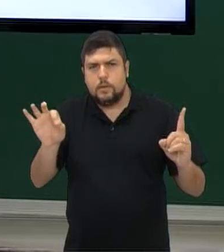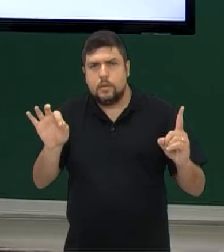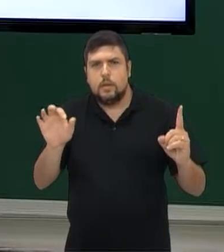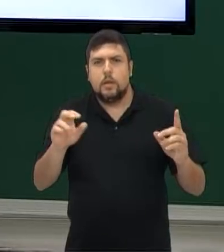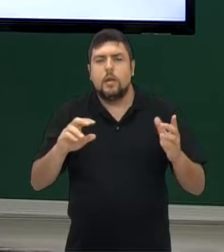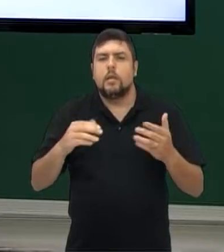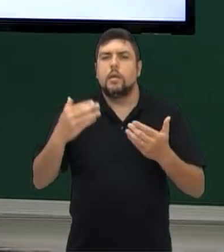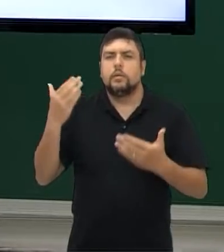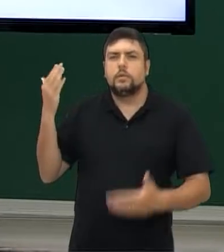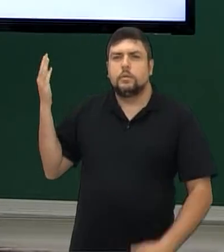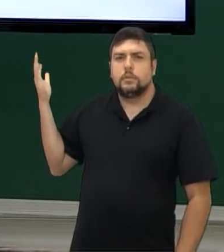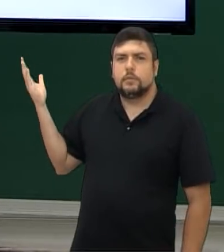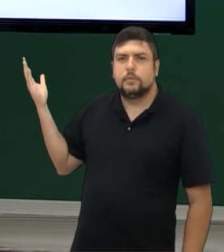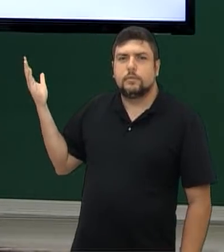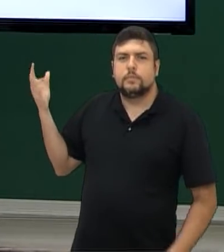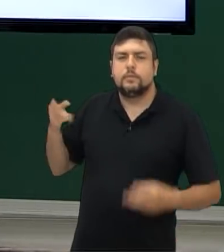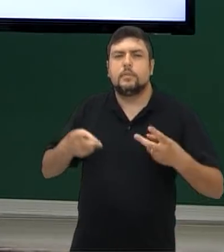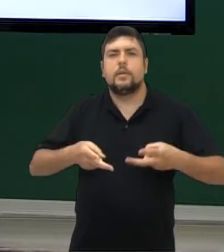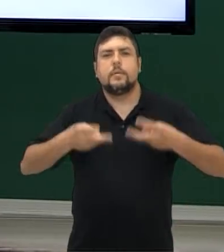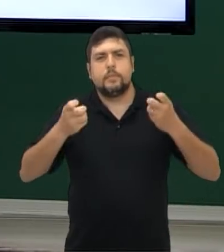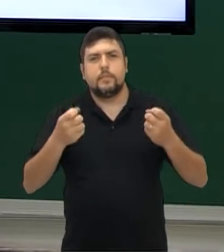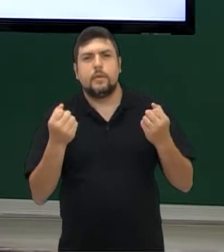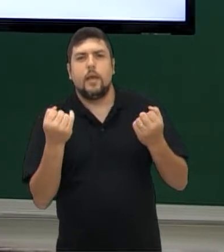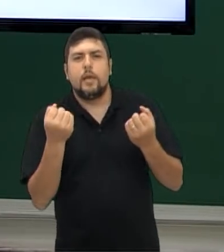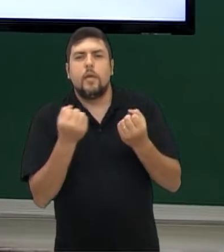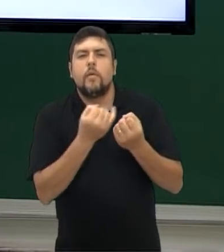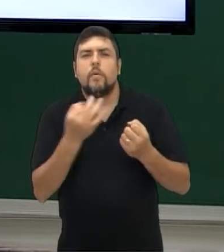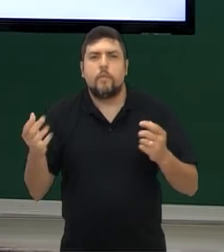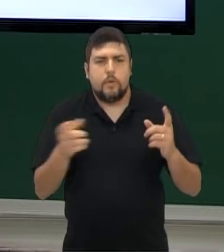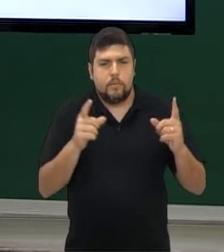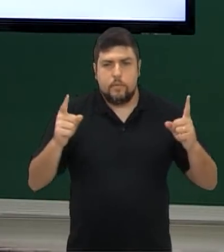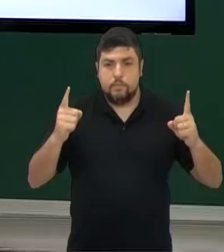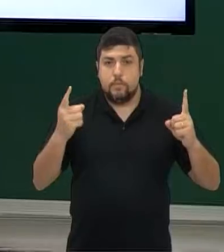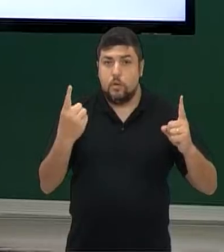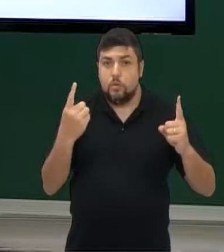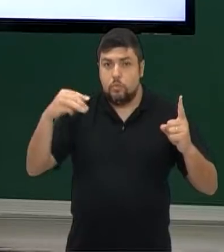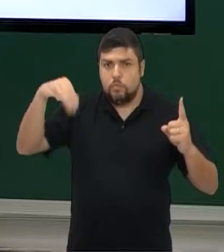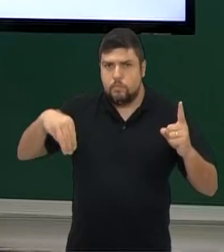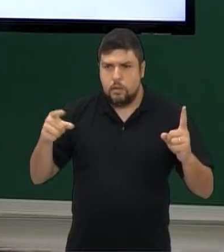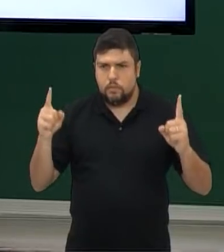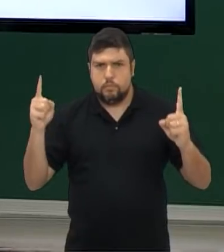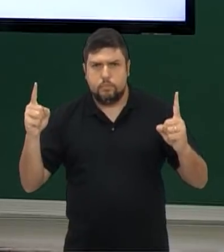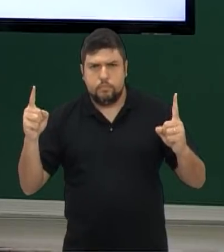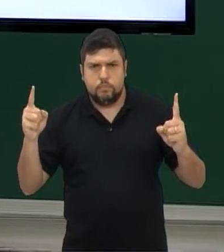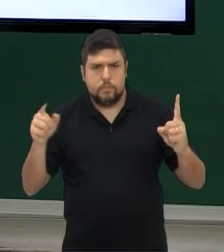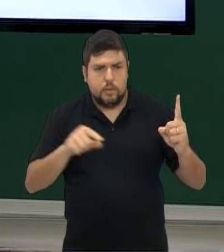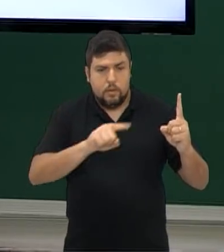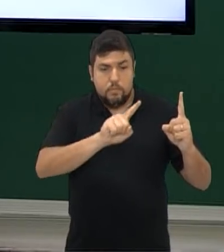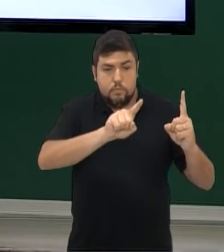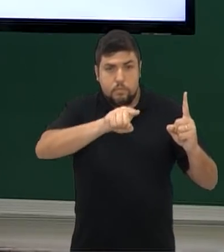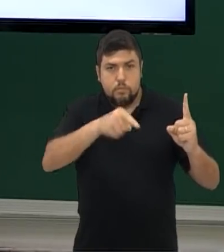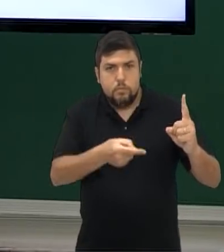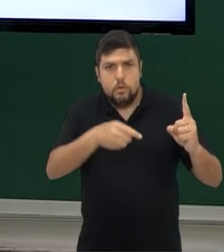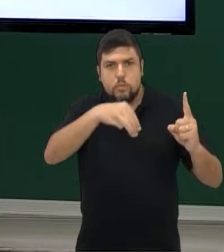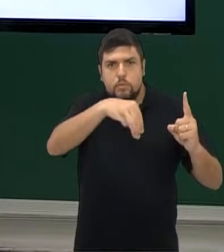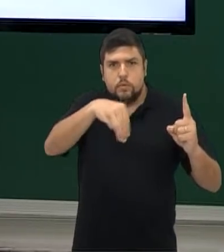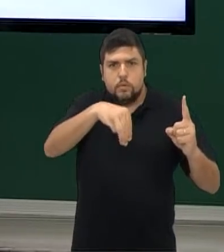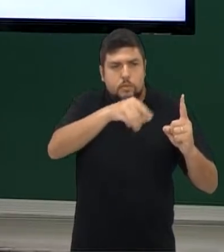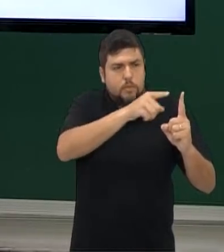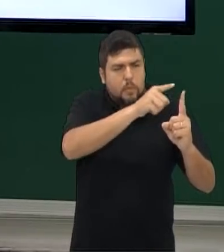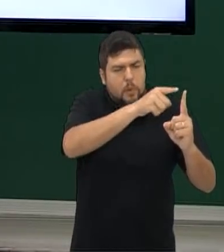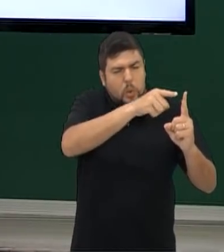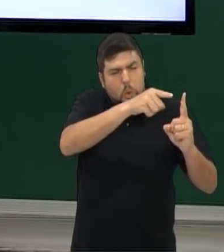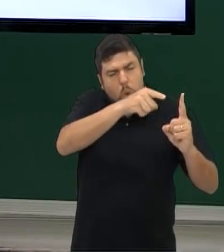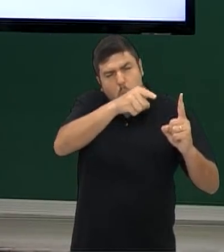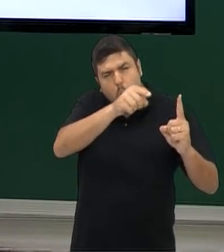metros, significa que o quilômetro ele é 1000 vezes maior do que 1 metro, ok? Porque a gente está falando de múltiplos